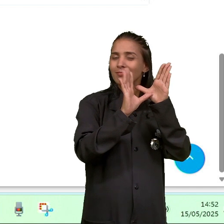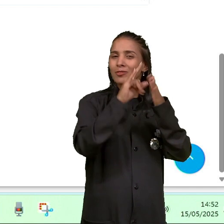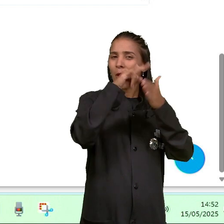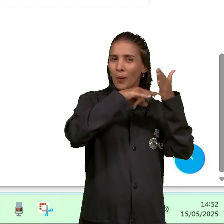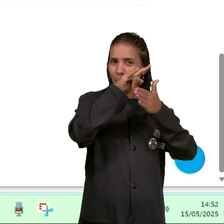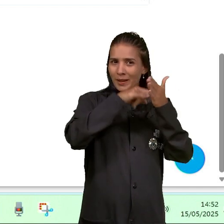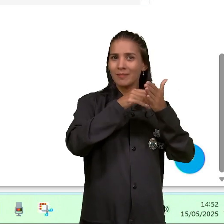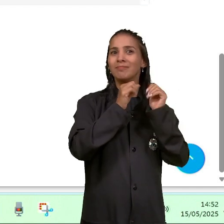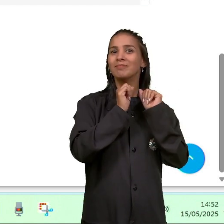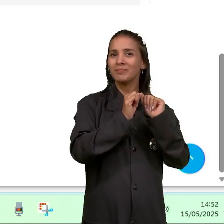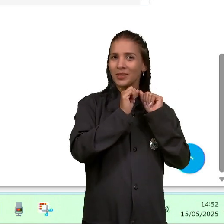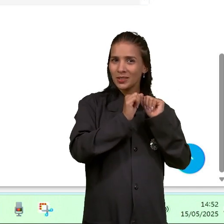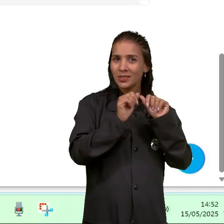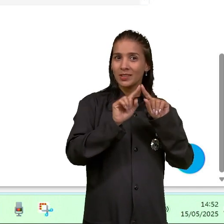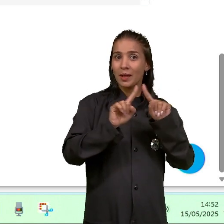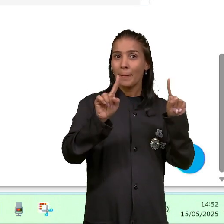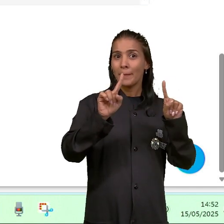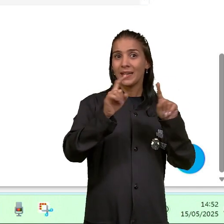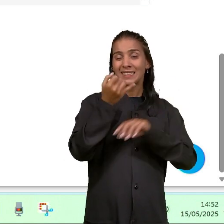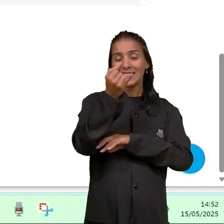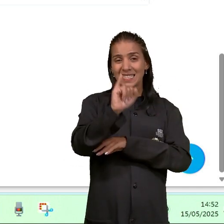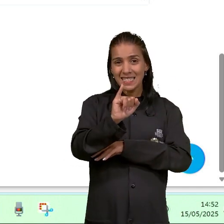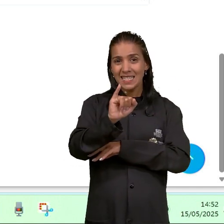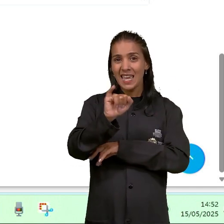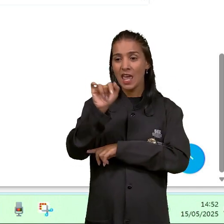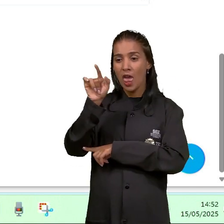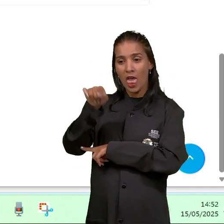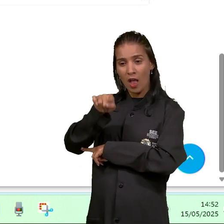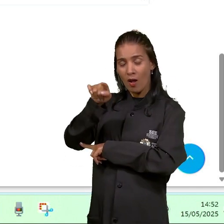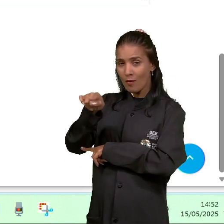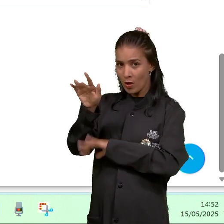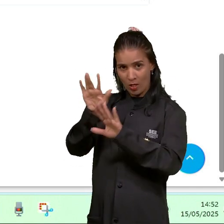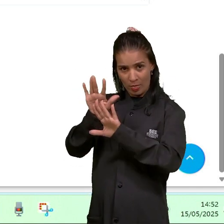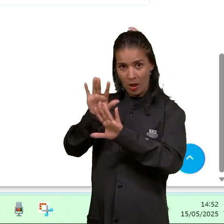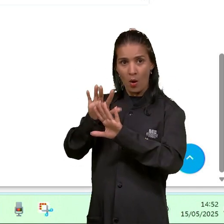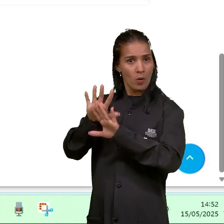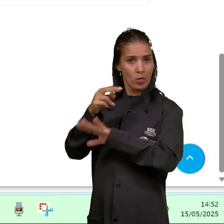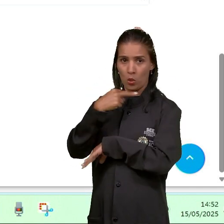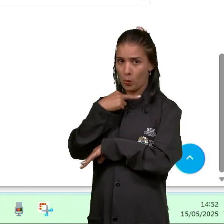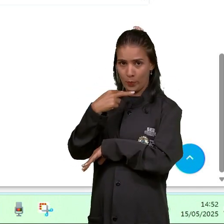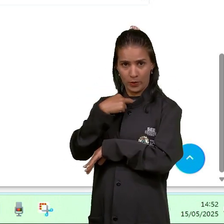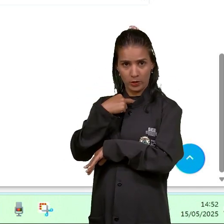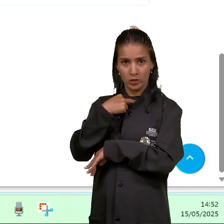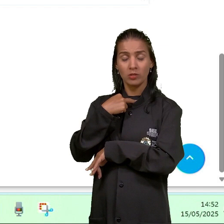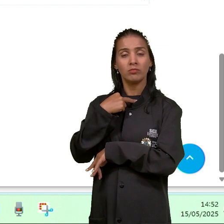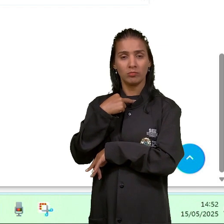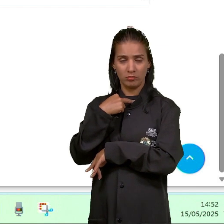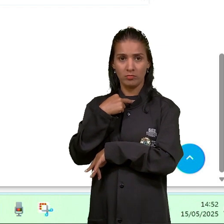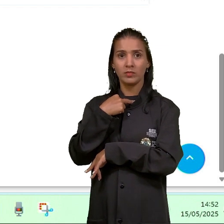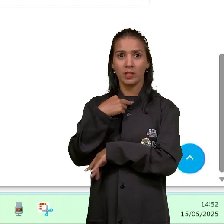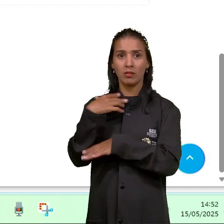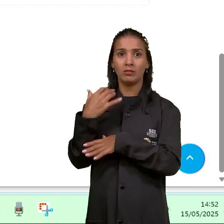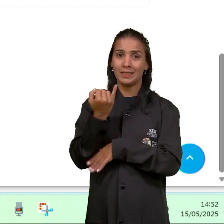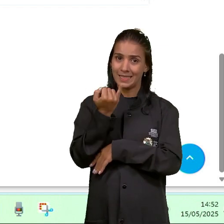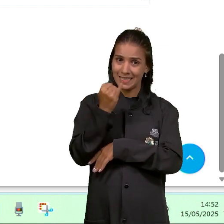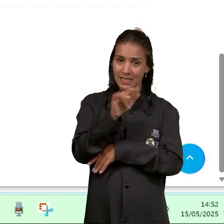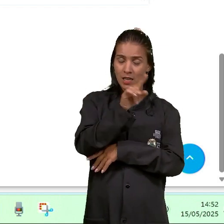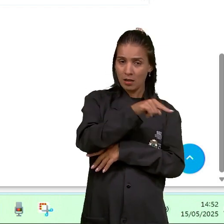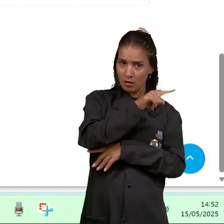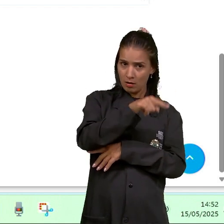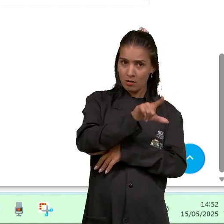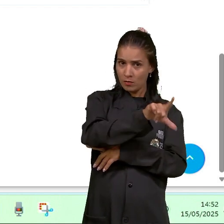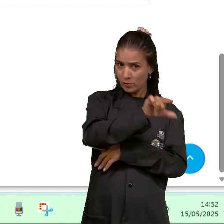Mas se aqui tivesse um documento, ele me deixaria permitir que esse particular incluísse aqui um